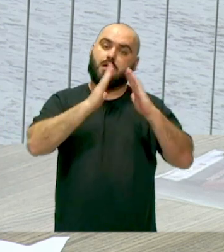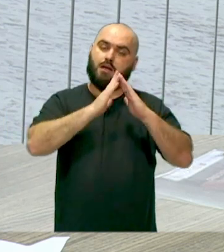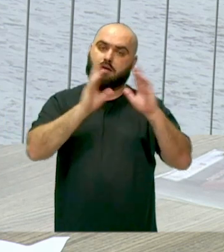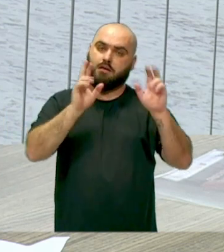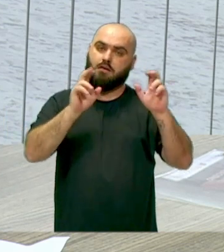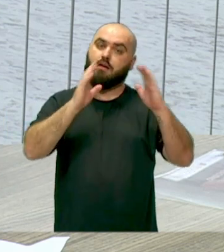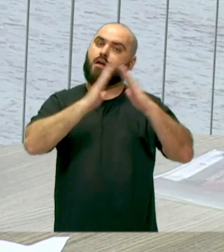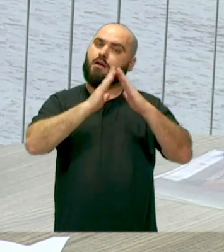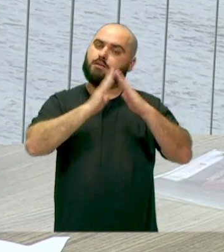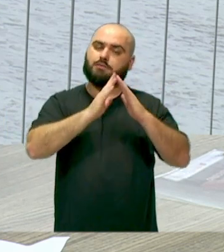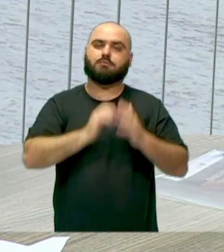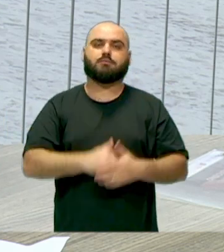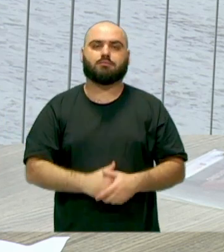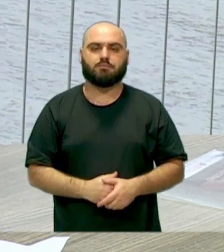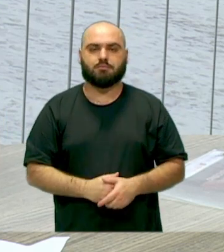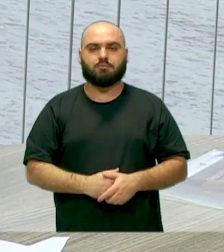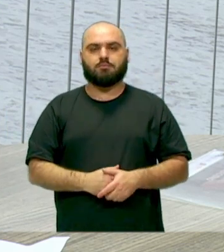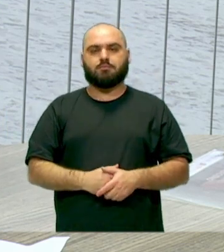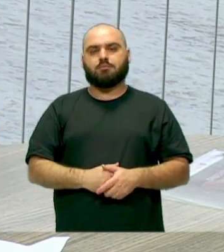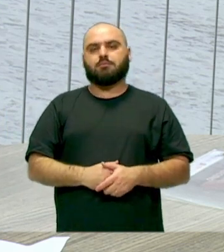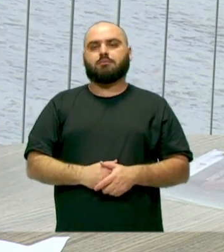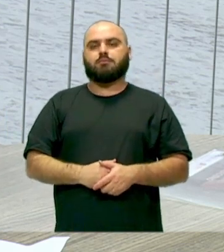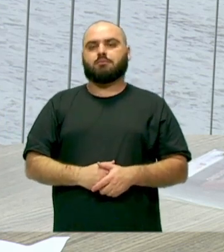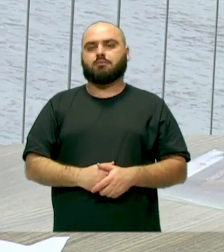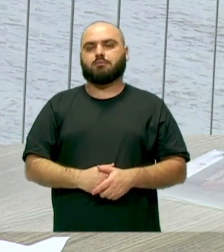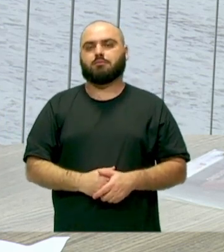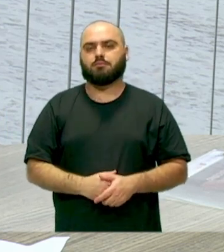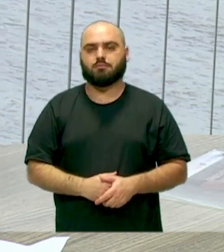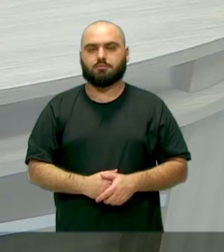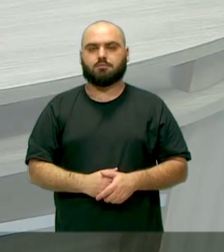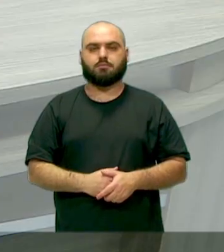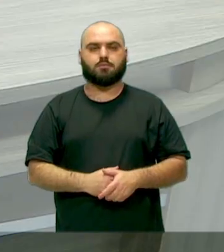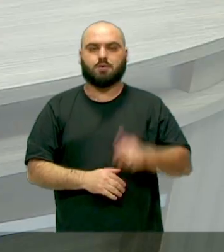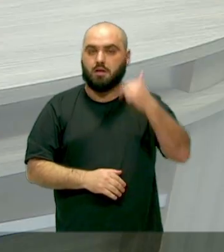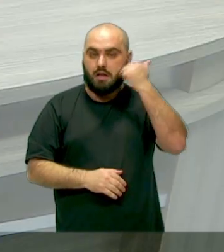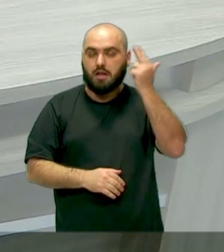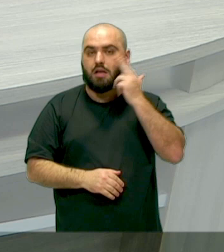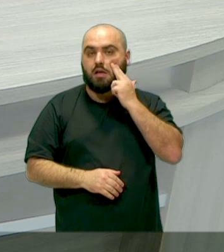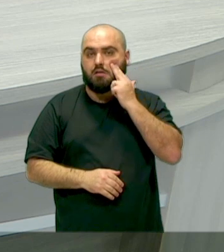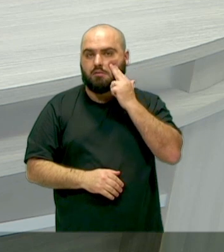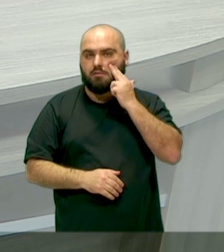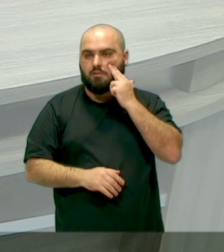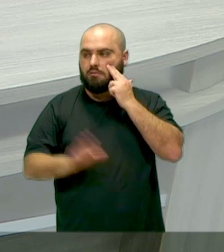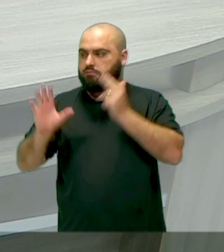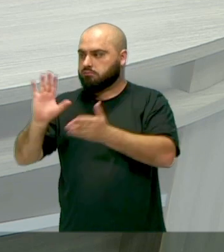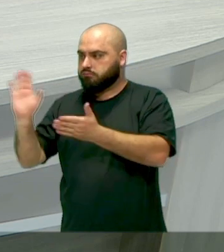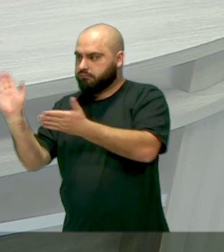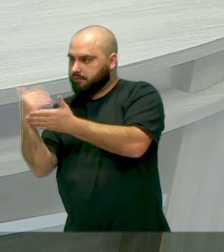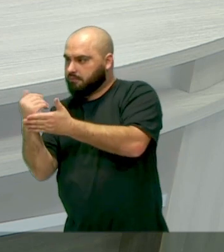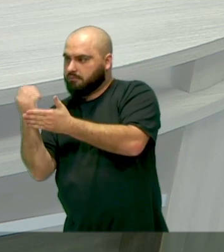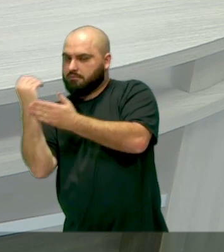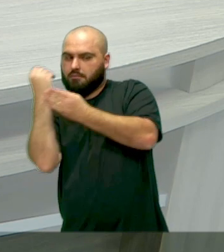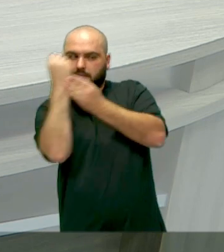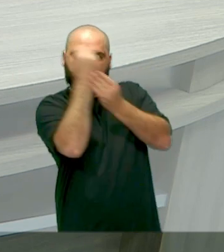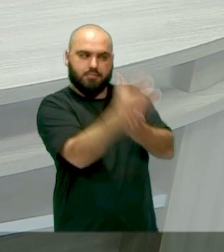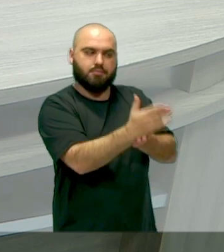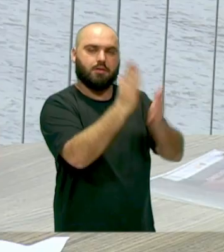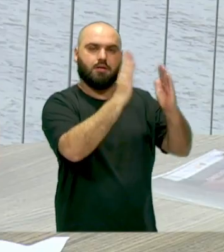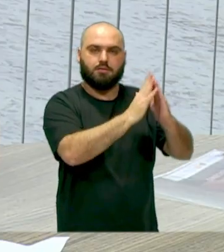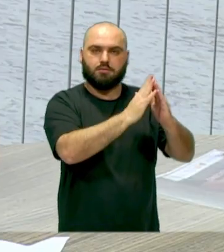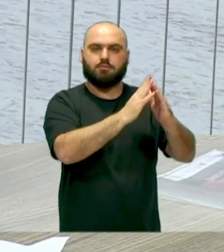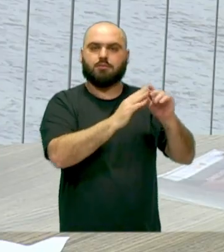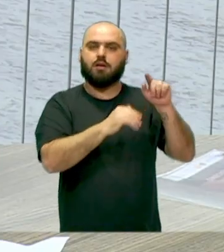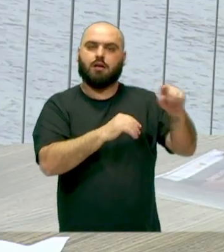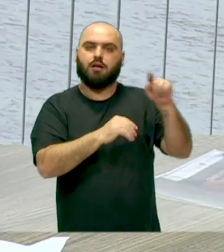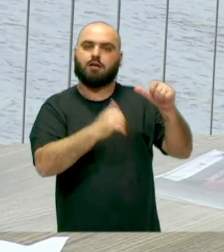né? Um ambiente, e todo negro raptado era jogado ali. E ali